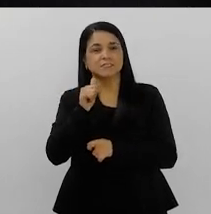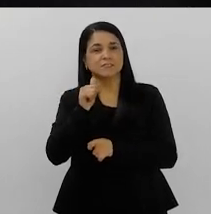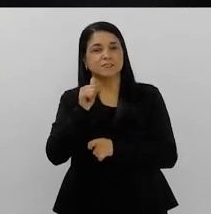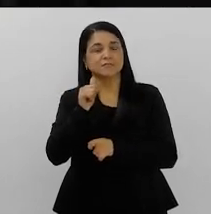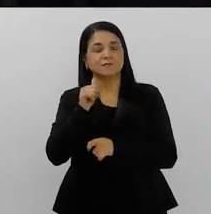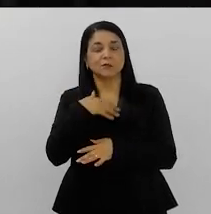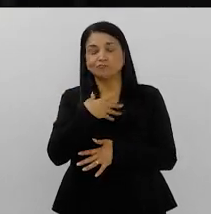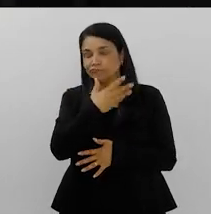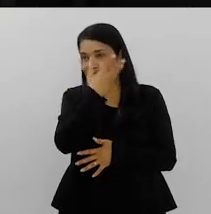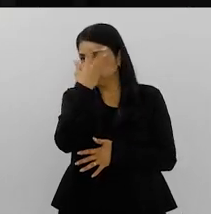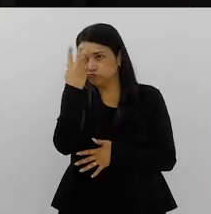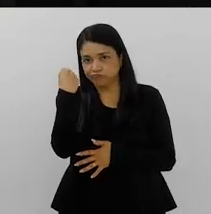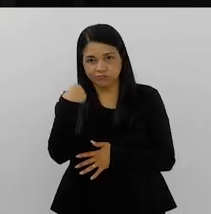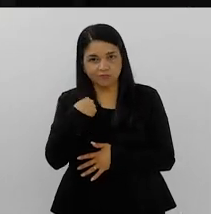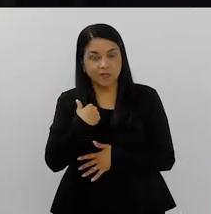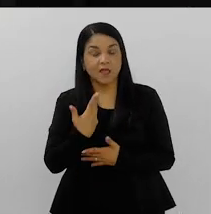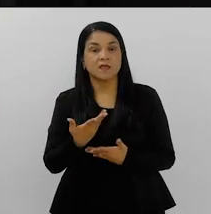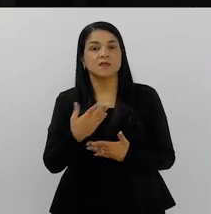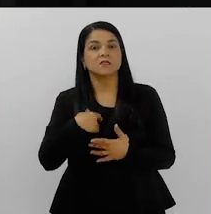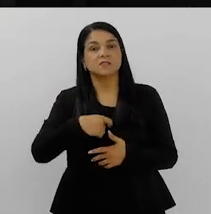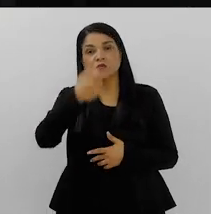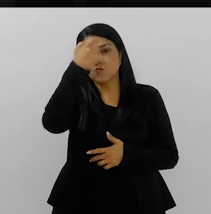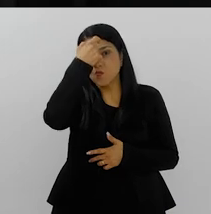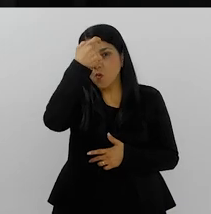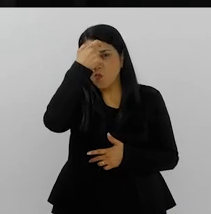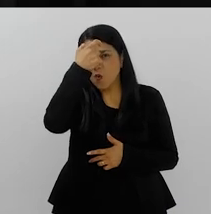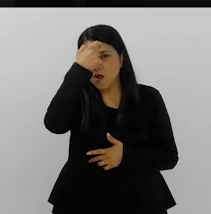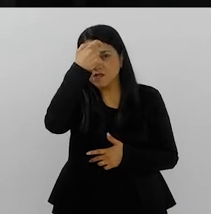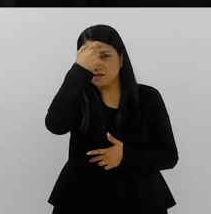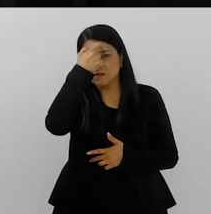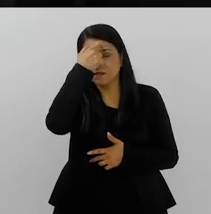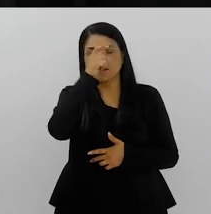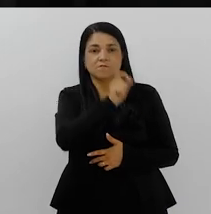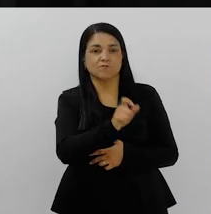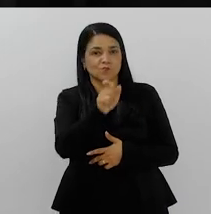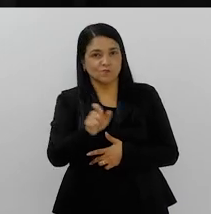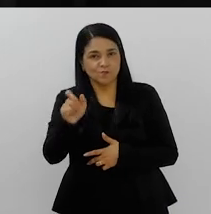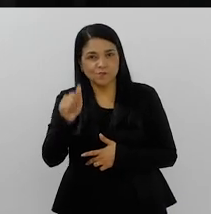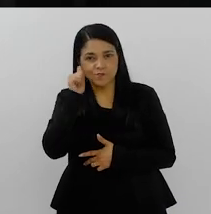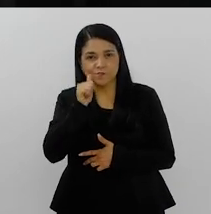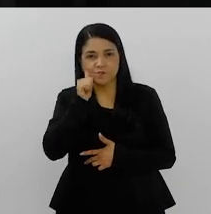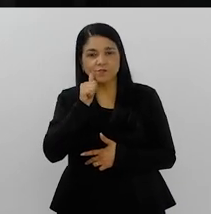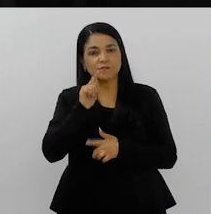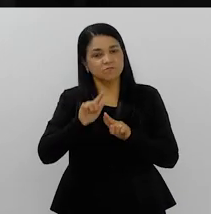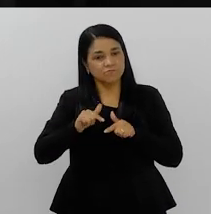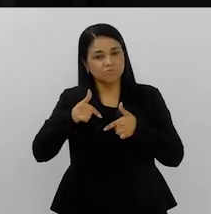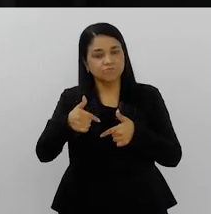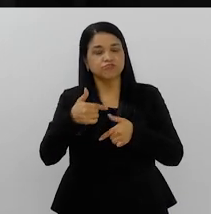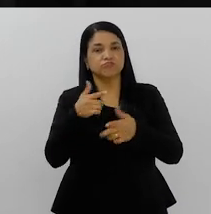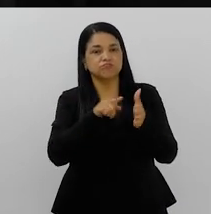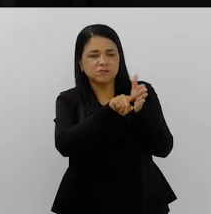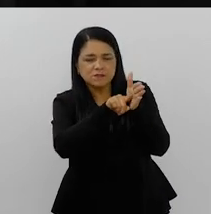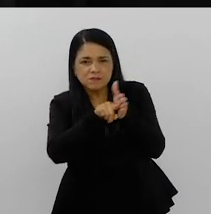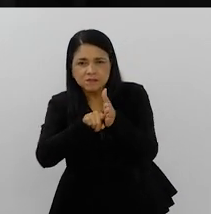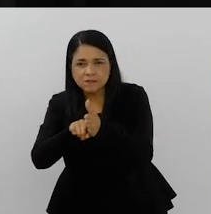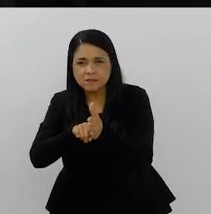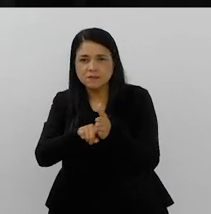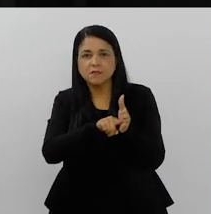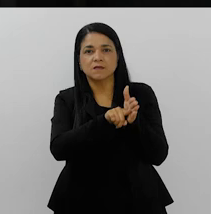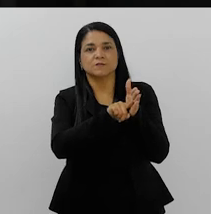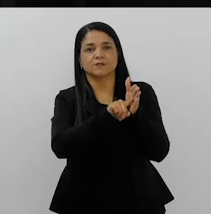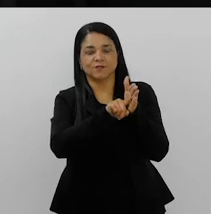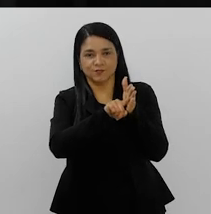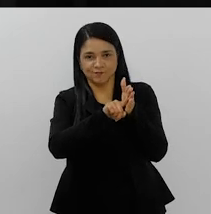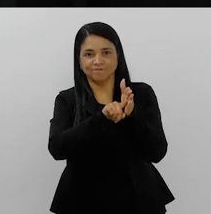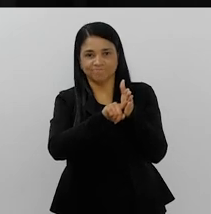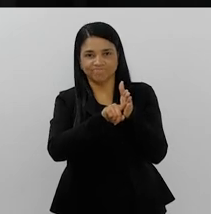estão tão atentas a isso para se conscientizarem e colocarem eh em prática atualizarem a sua